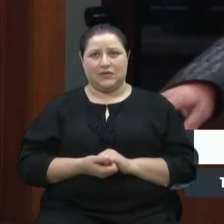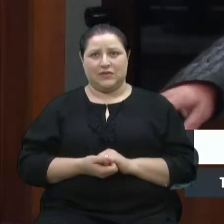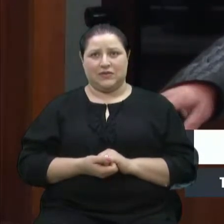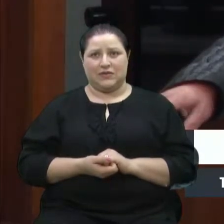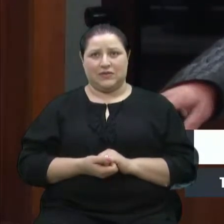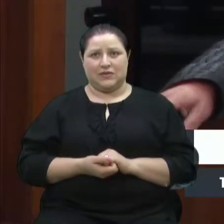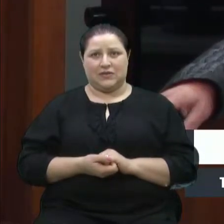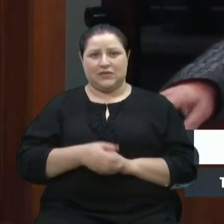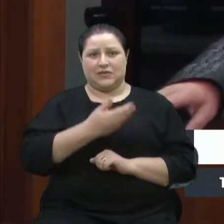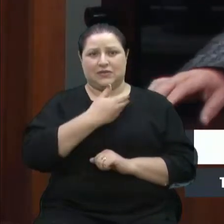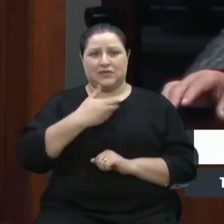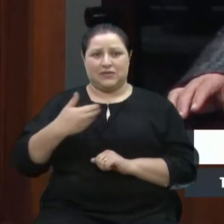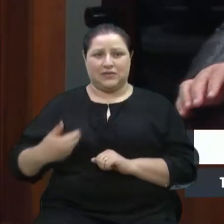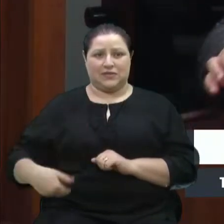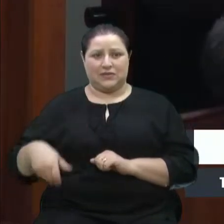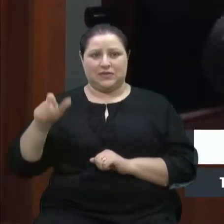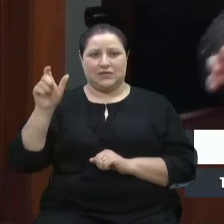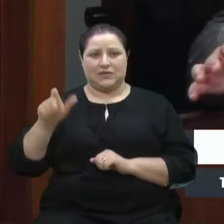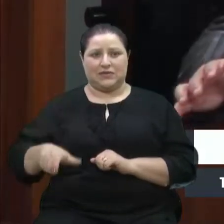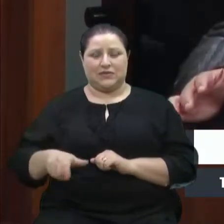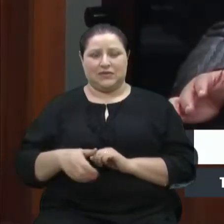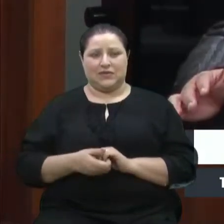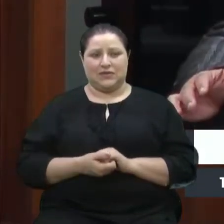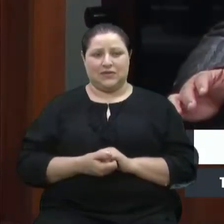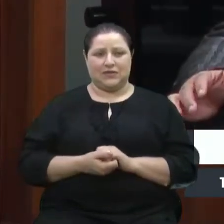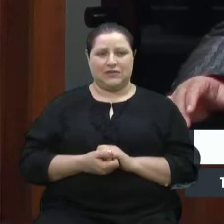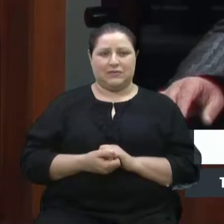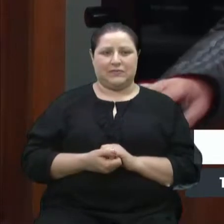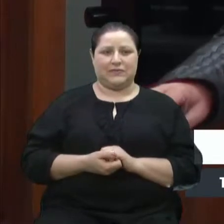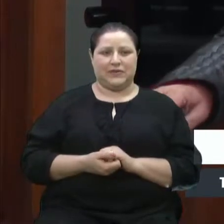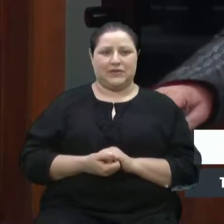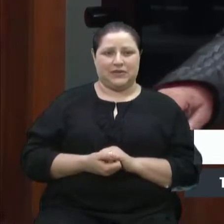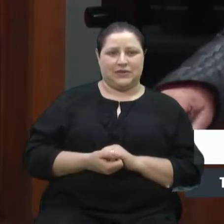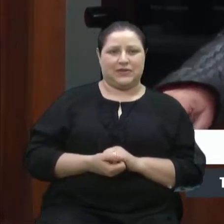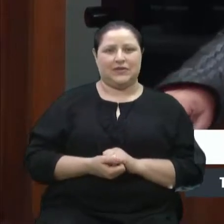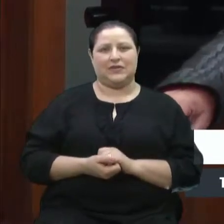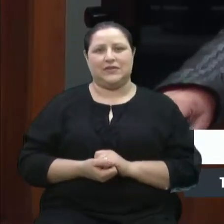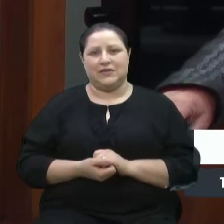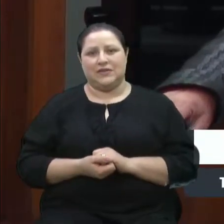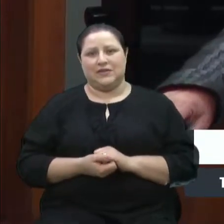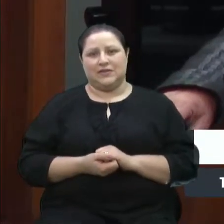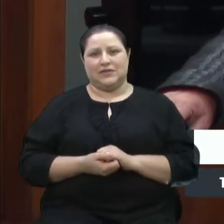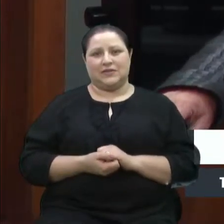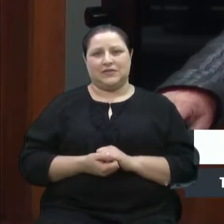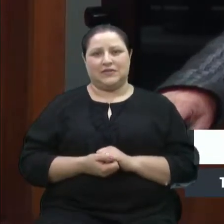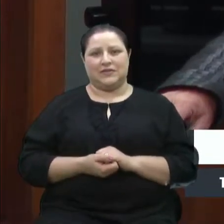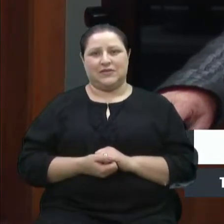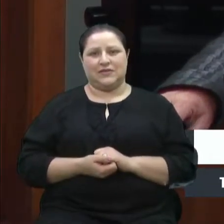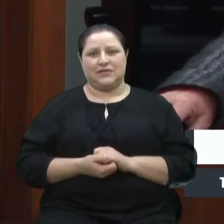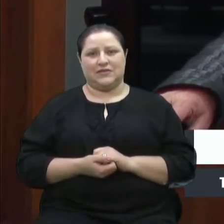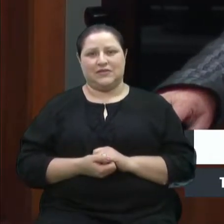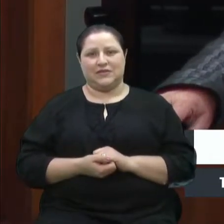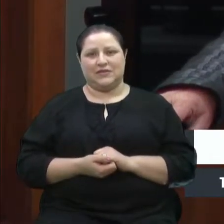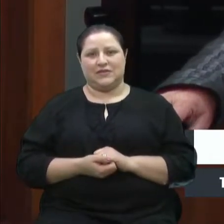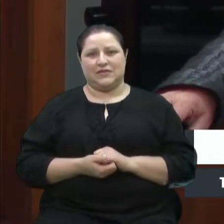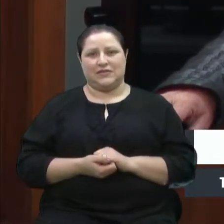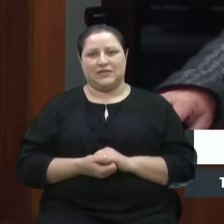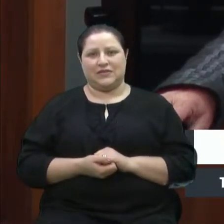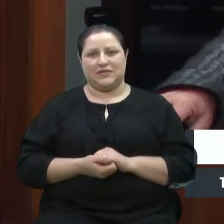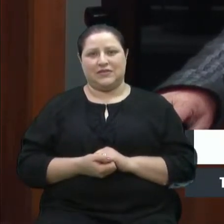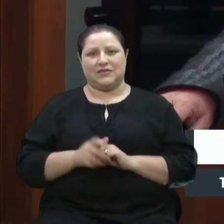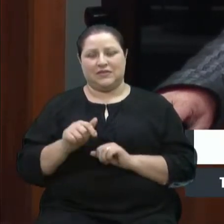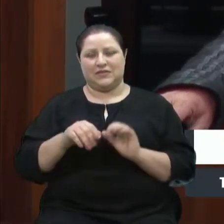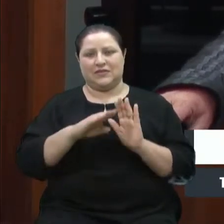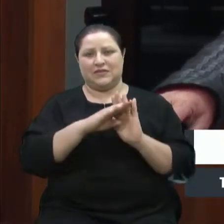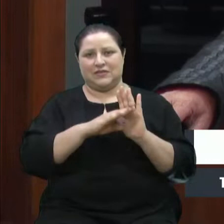Governador Então esse é uma pauta dos prefeitos dos